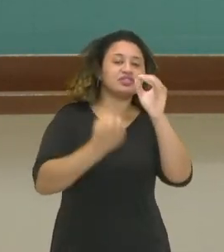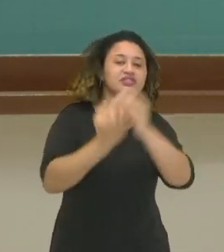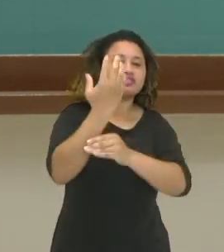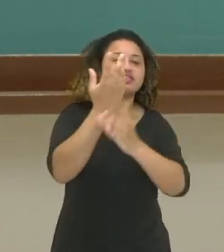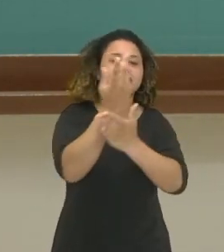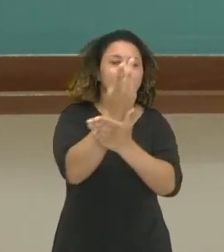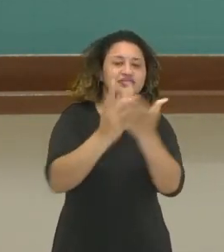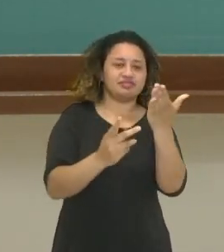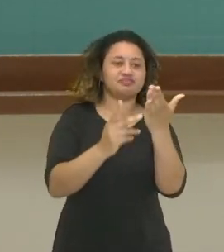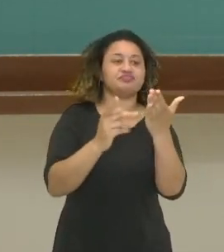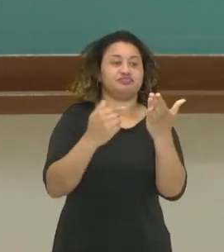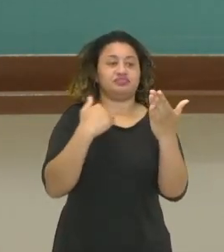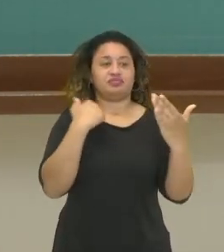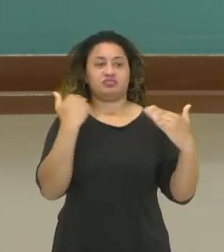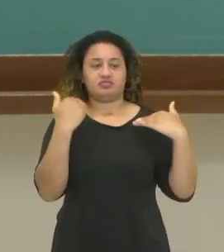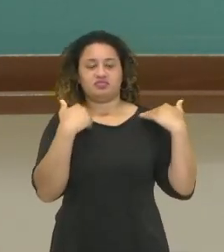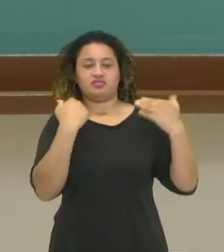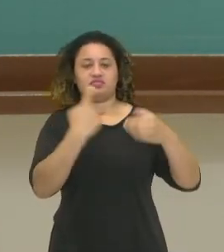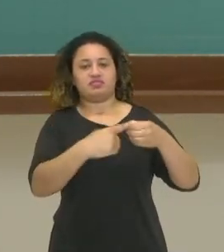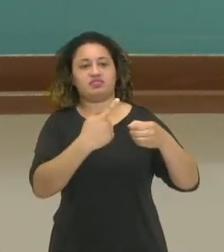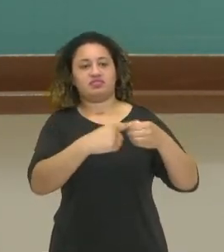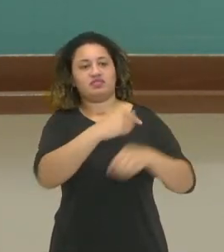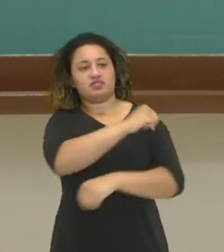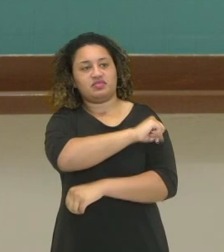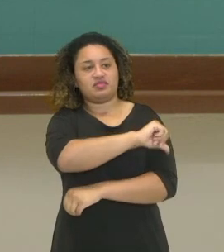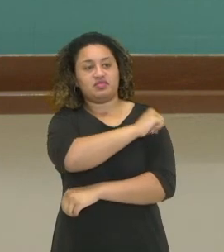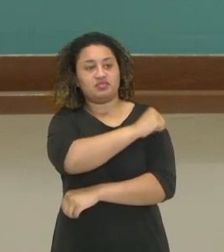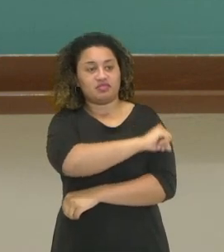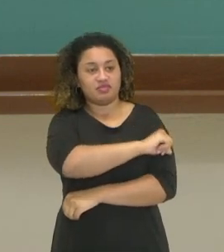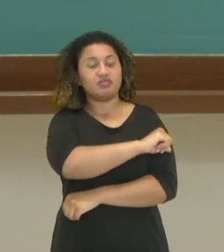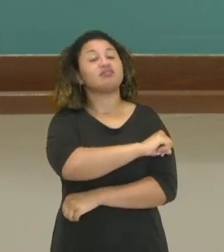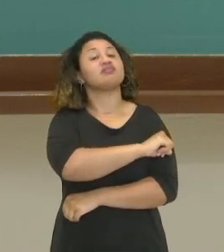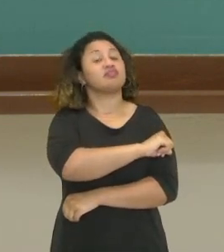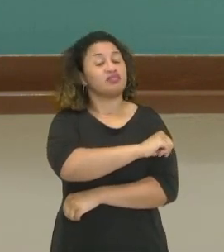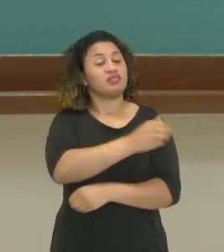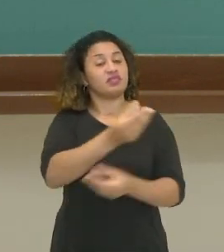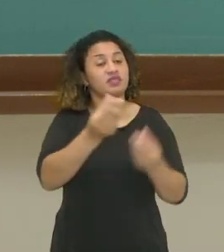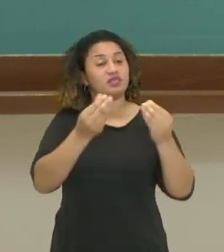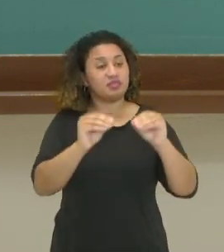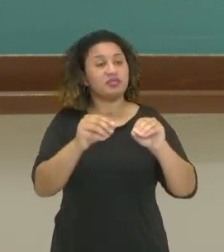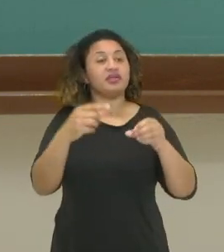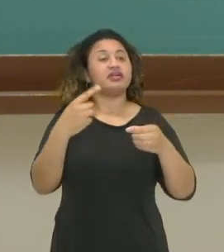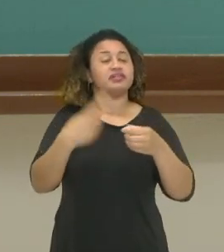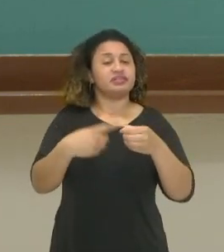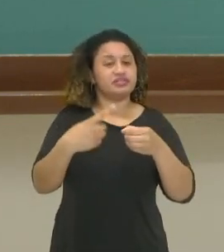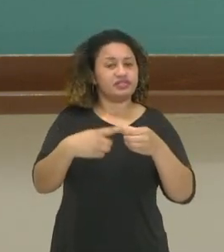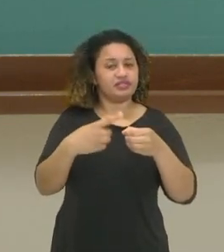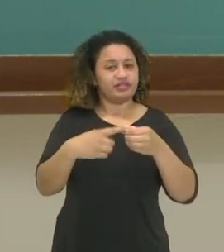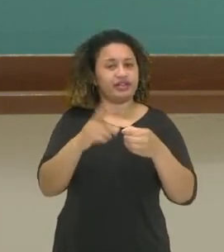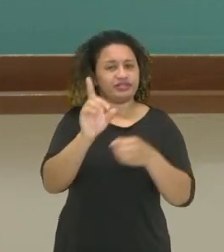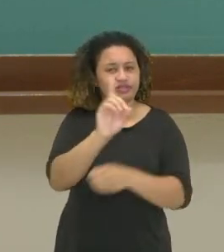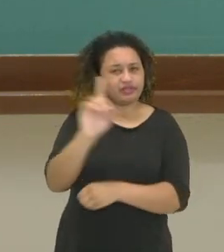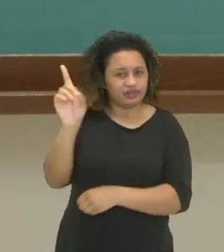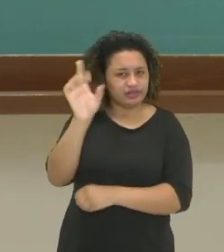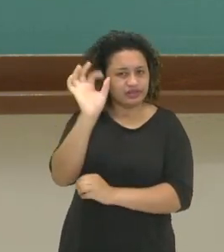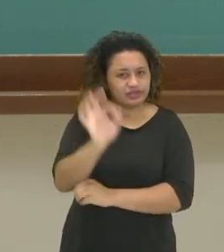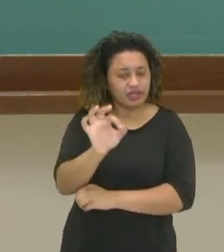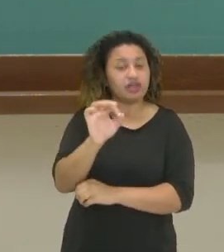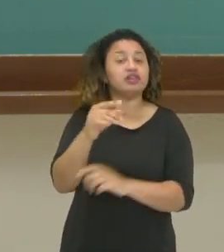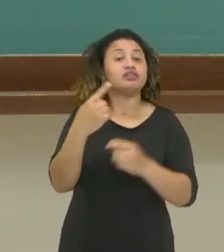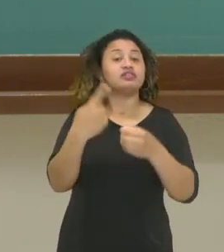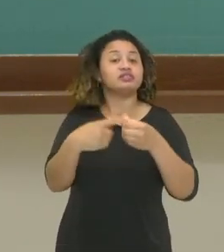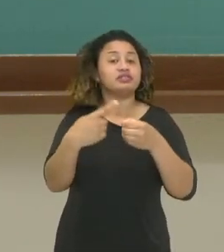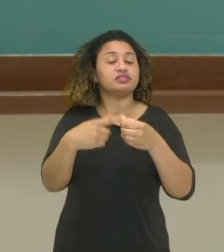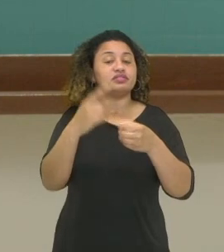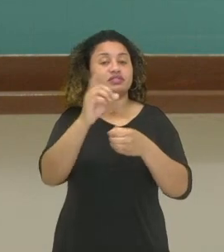eu digo um passeio pela cidade do Rio de Janeiro, eu coloco o nome da cidade de Deus. E como a cidade de